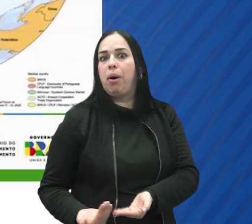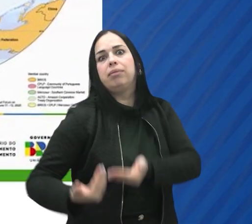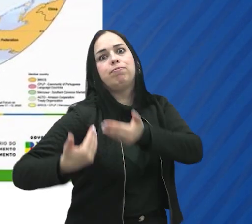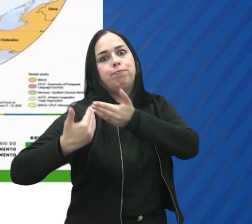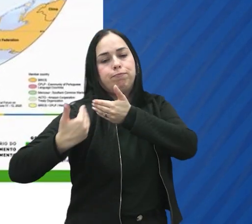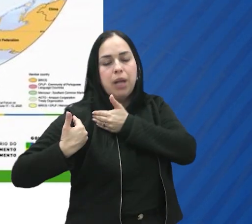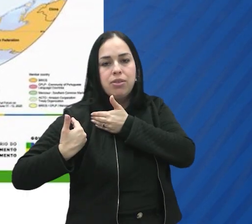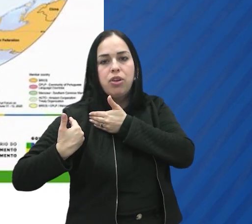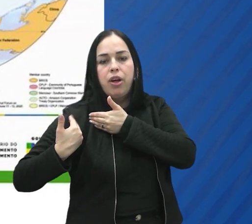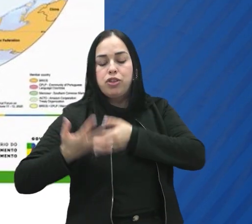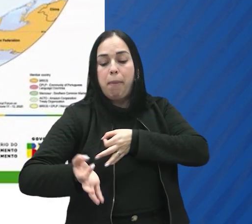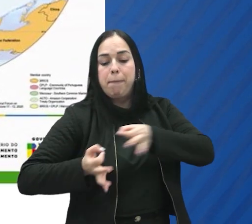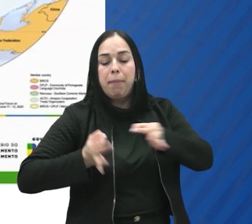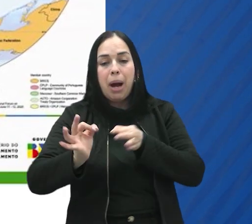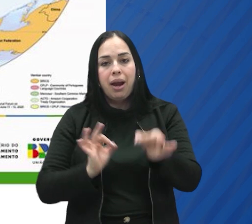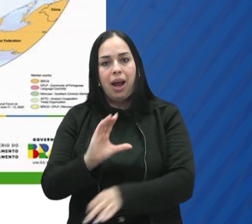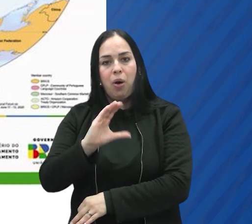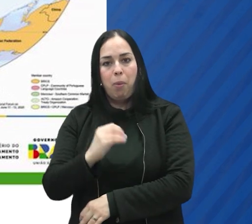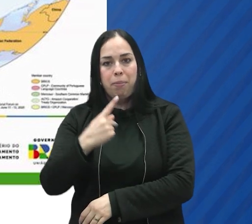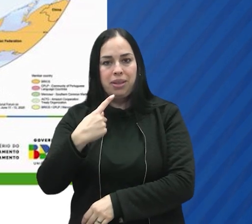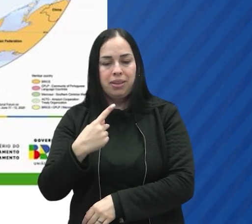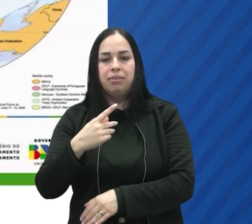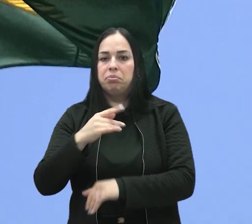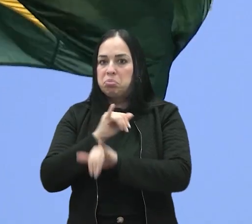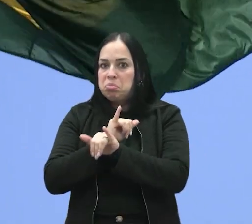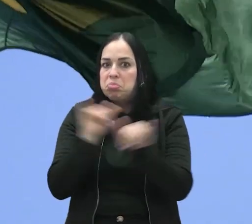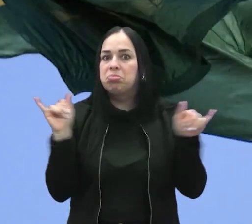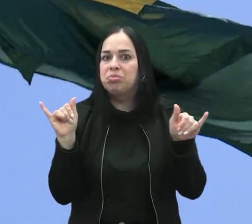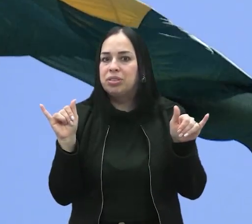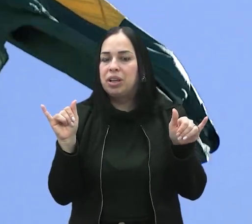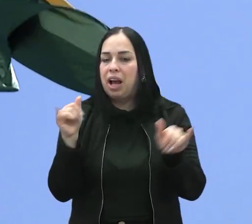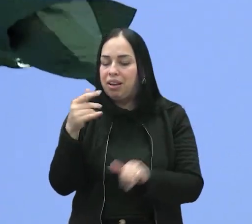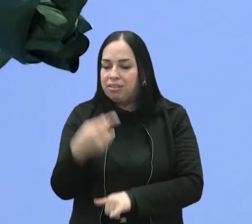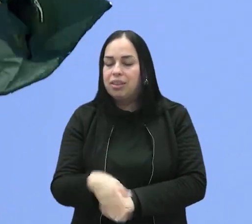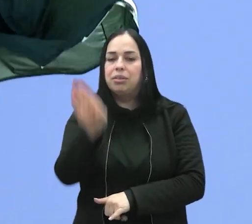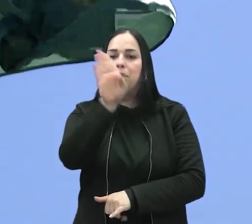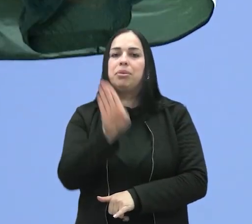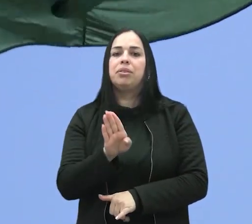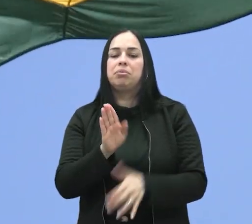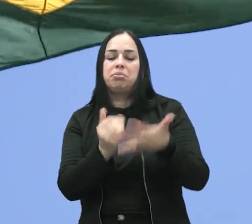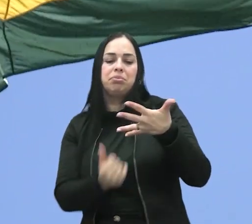à responsabilidade de conduzir a COP30, deixa uma mensagem.